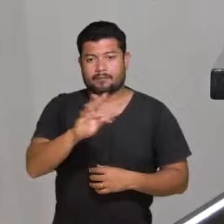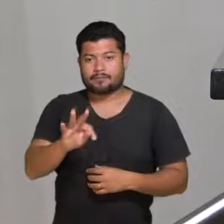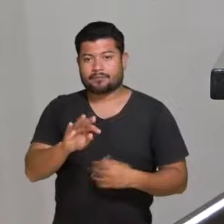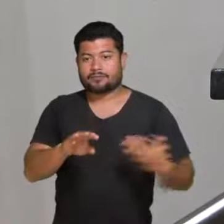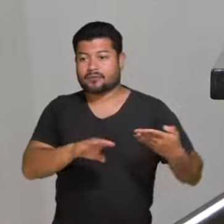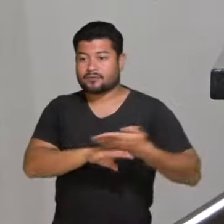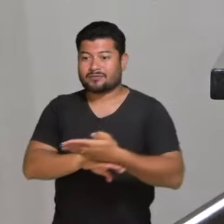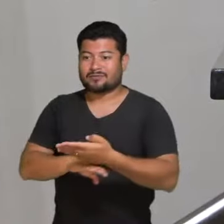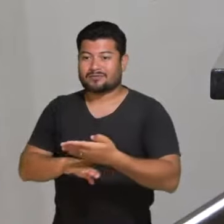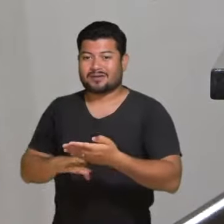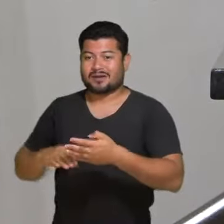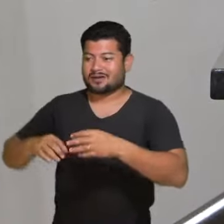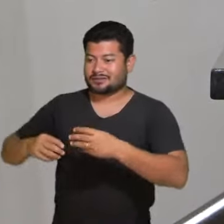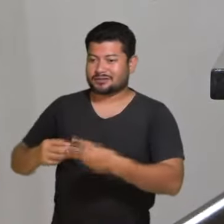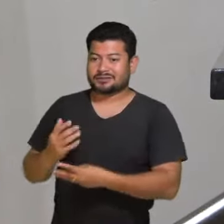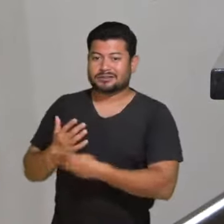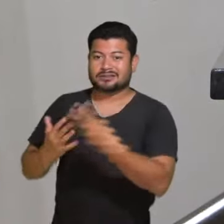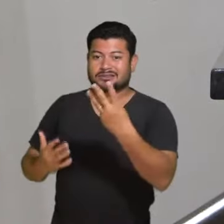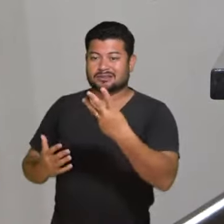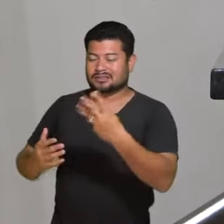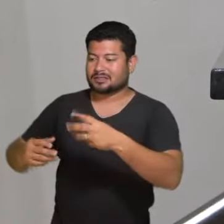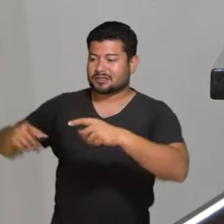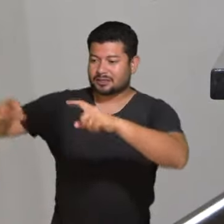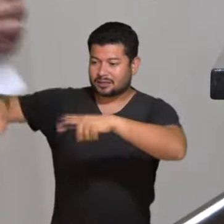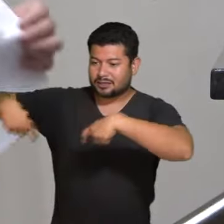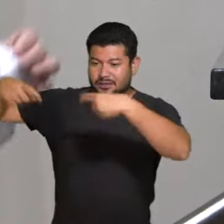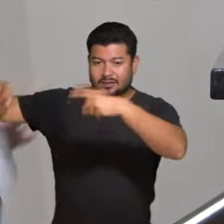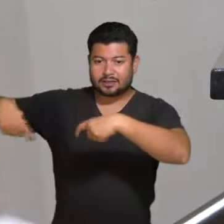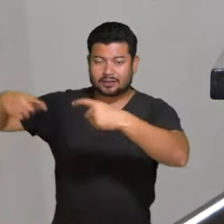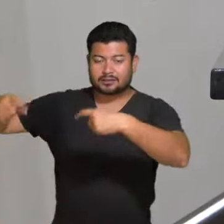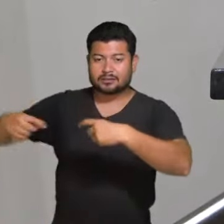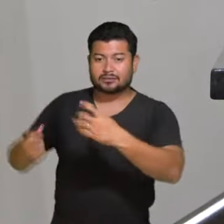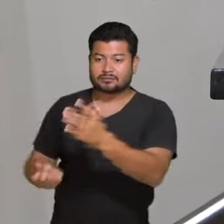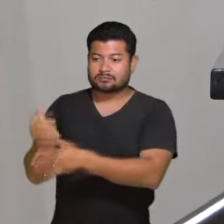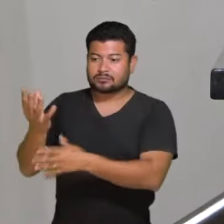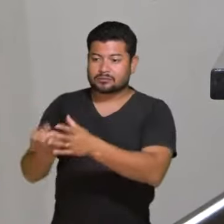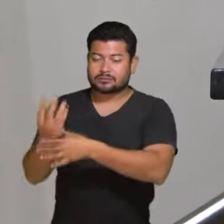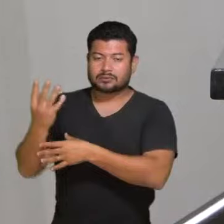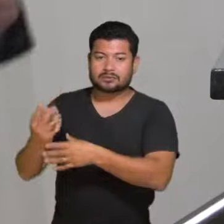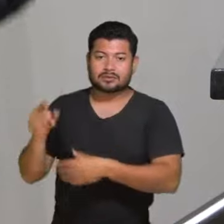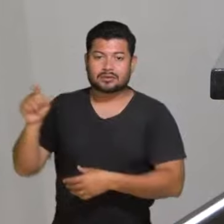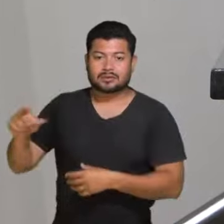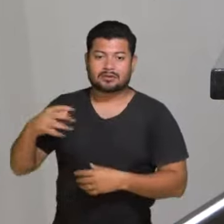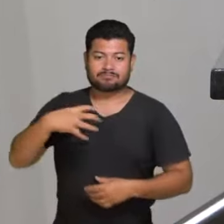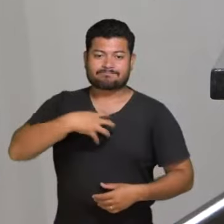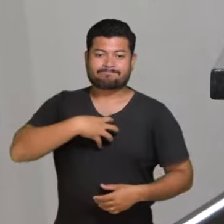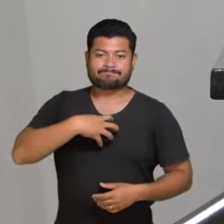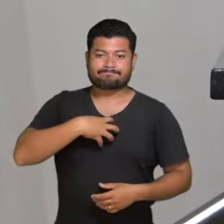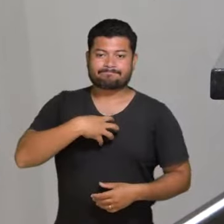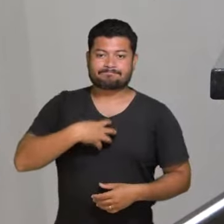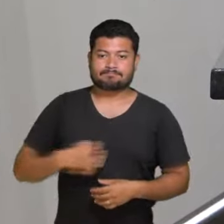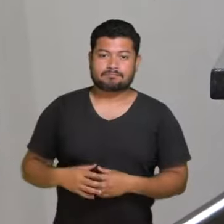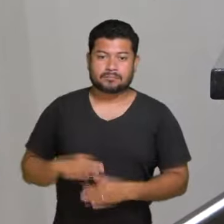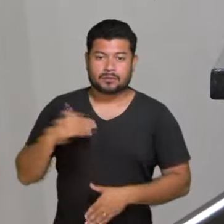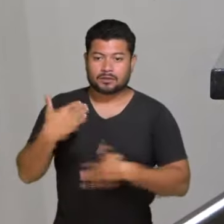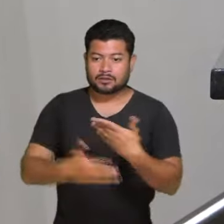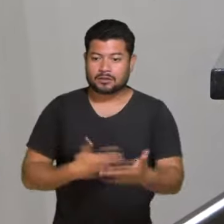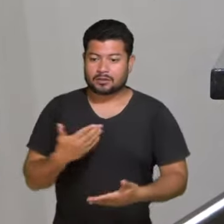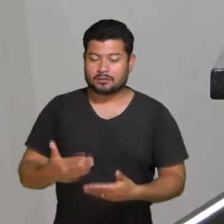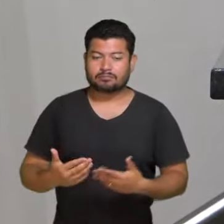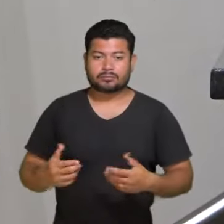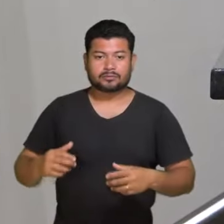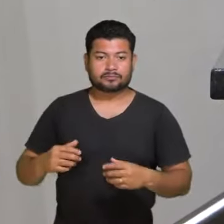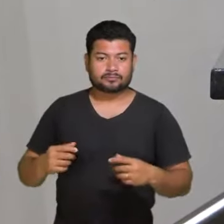mais 3 fazendas produtivas na Bahia. após agredir policiais integrantes do